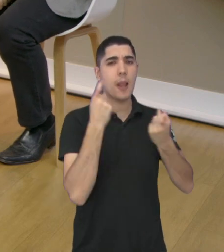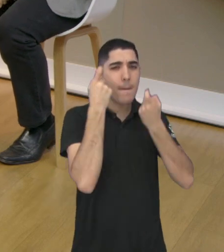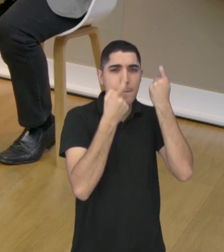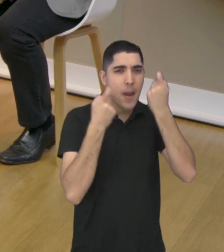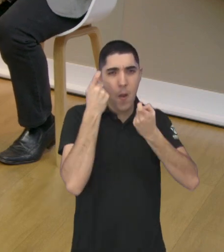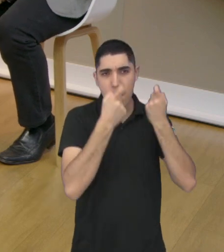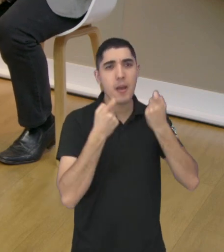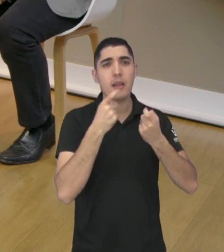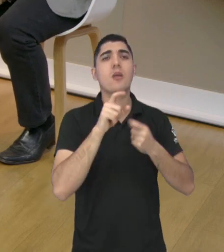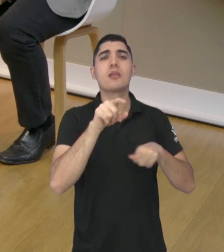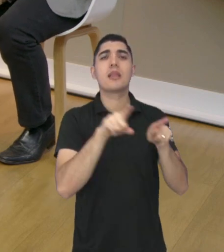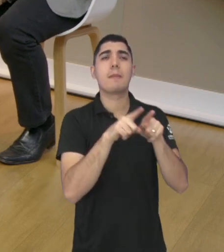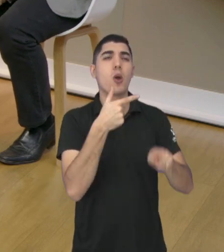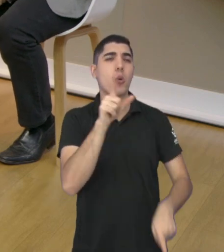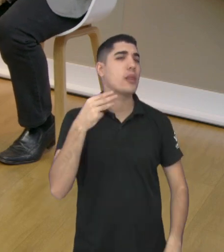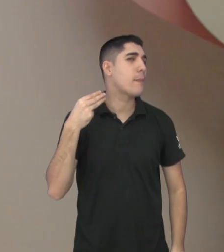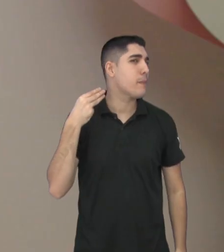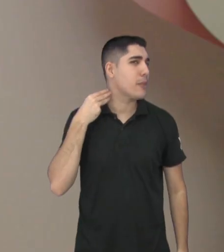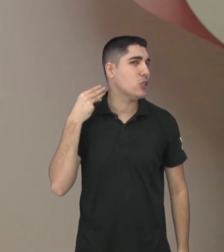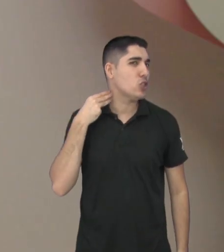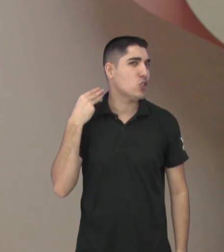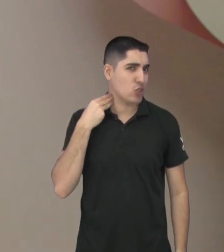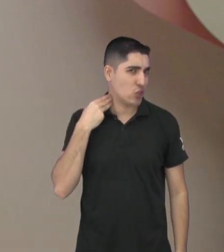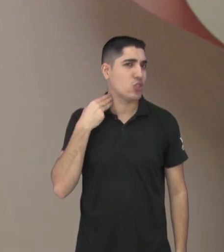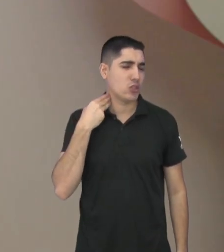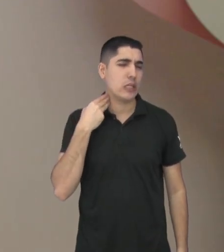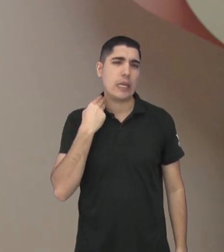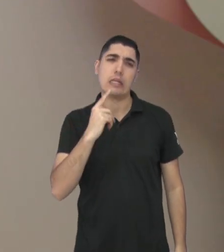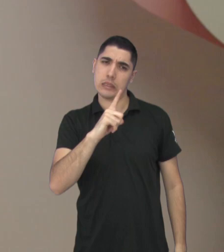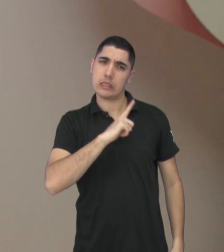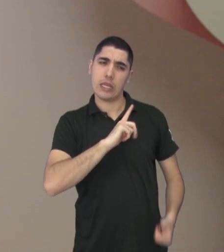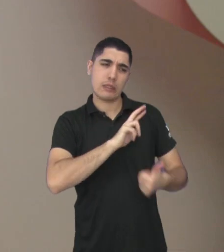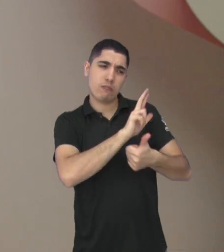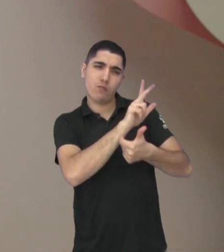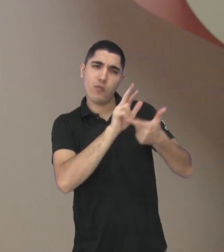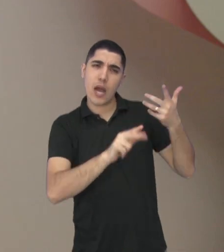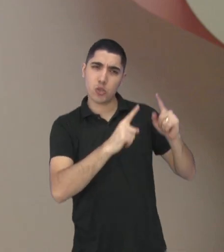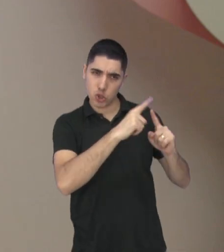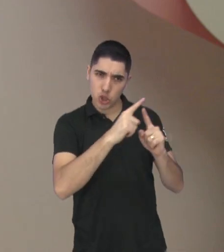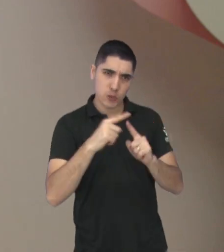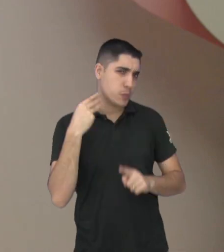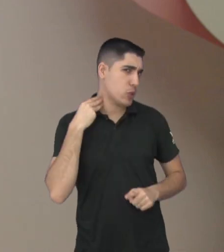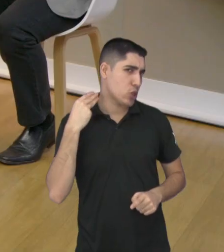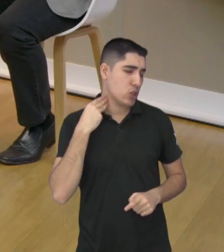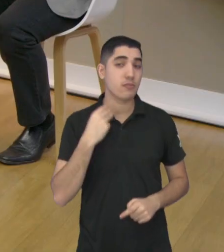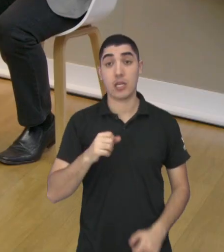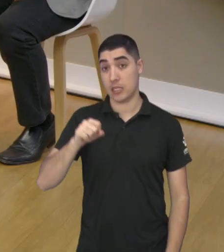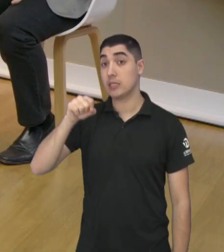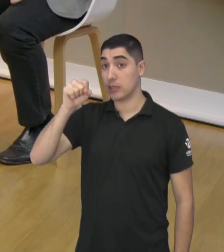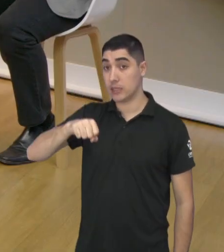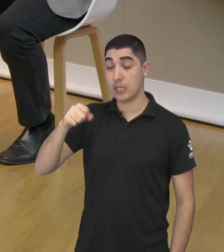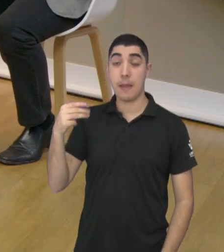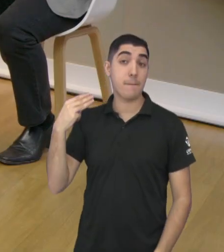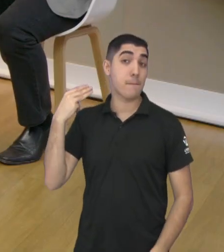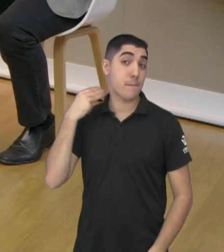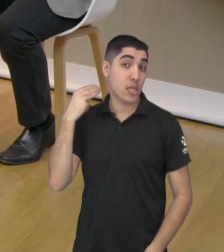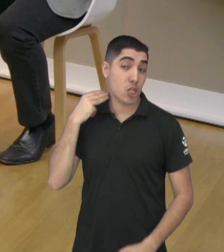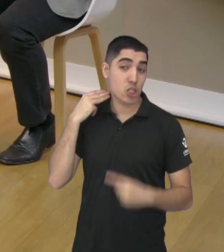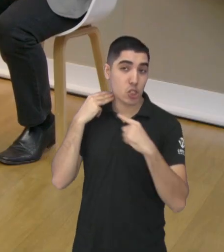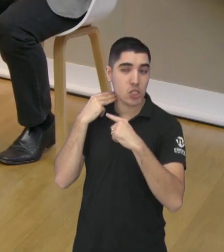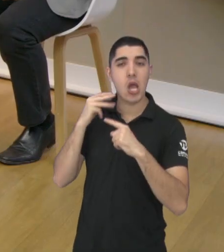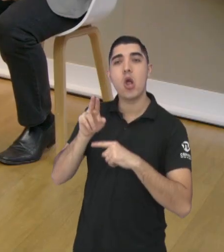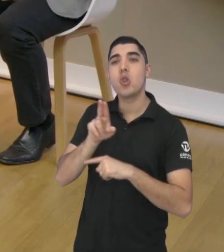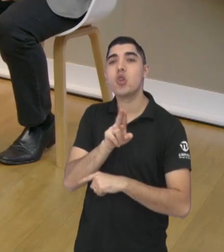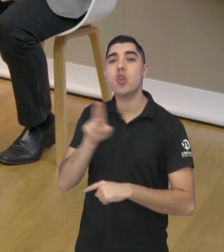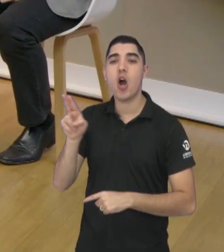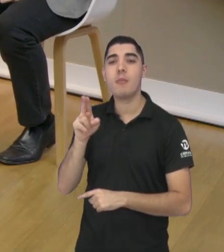a comunidade, né, é a meningite na infância. Existem diferentes tipos de meningite? Sim, a meningite é o nome genérico que a gente